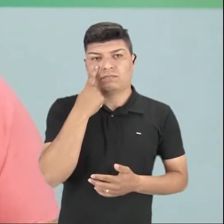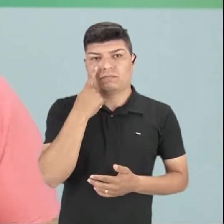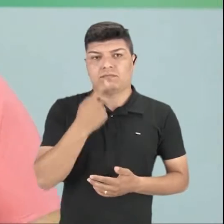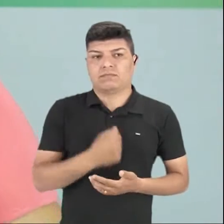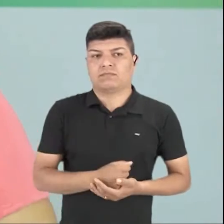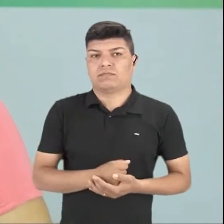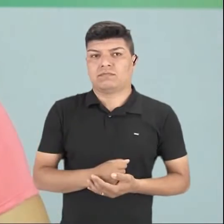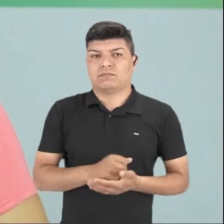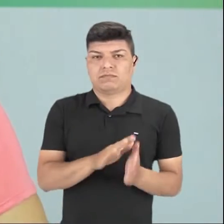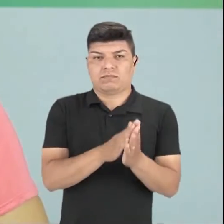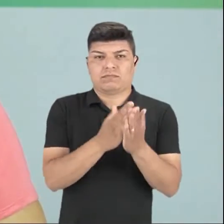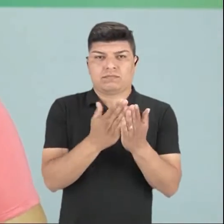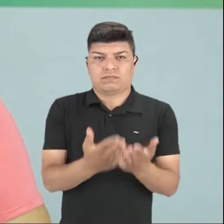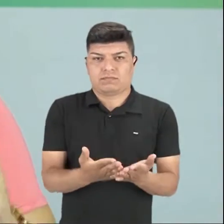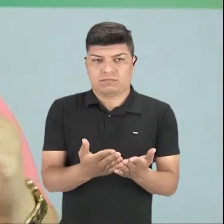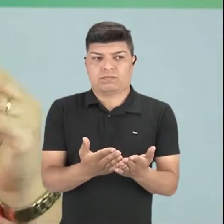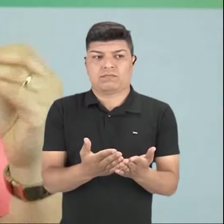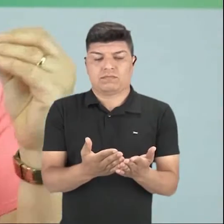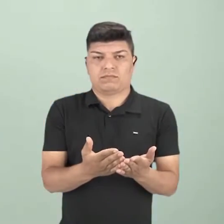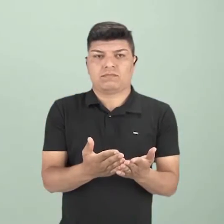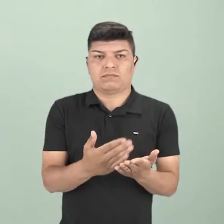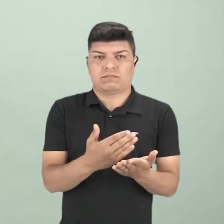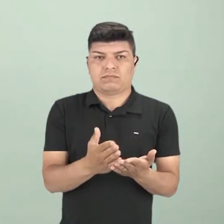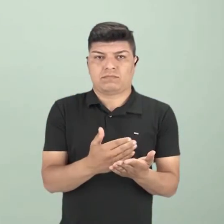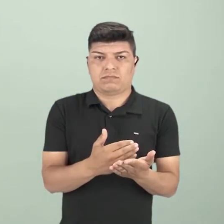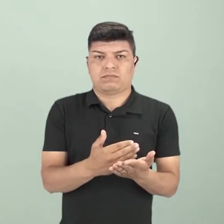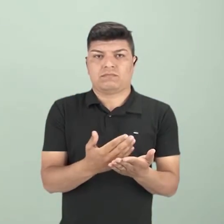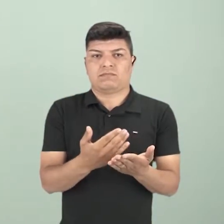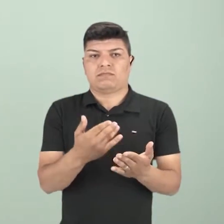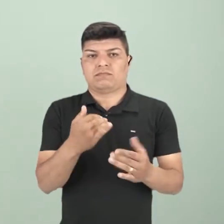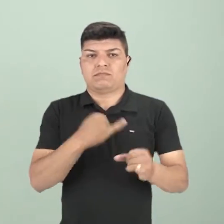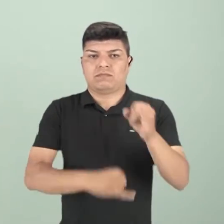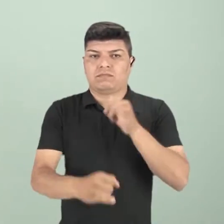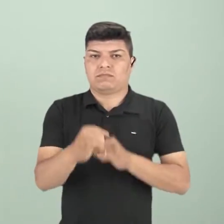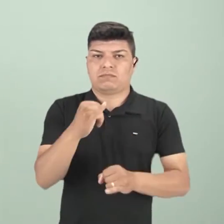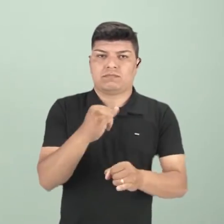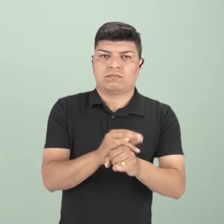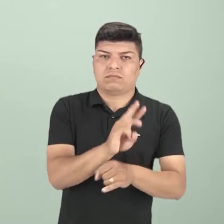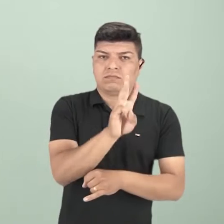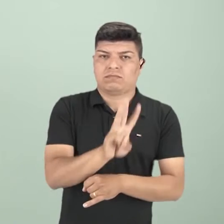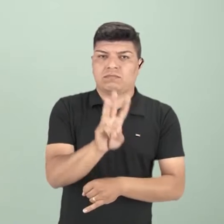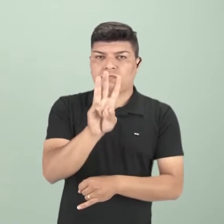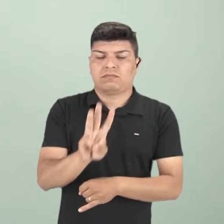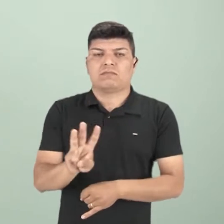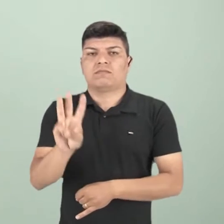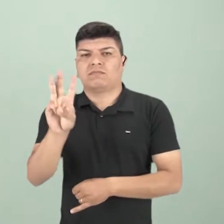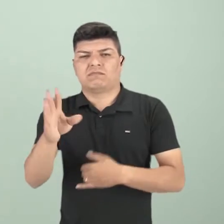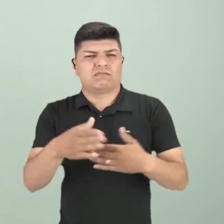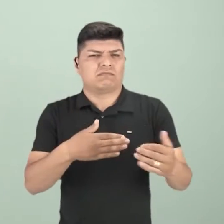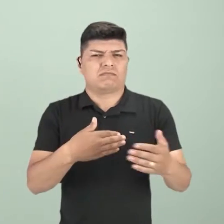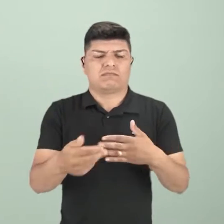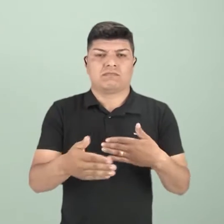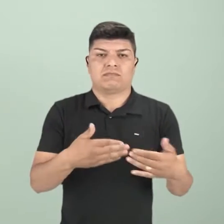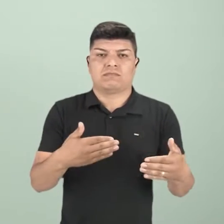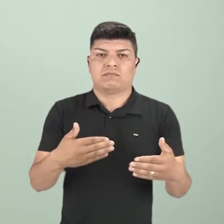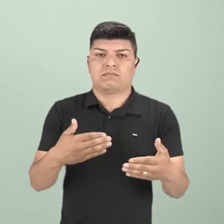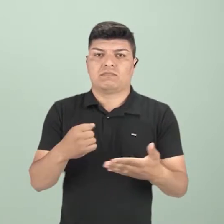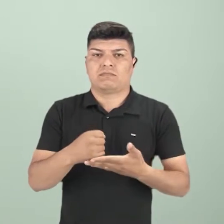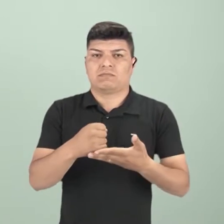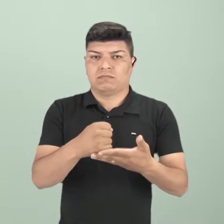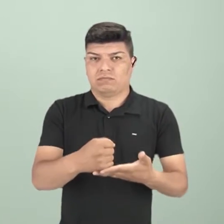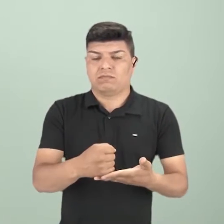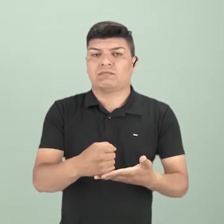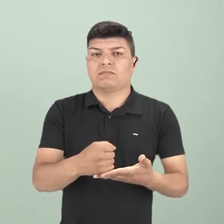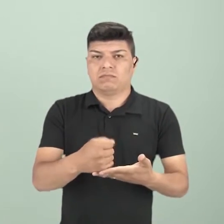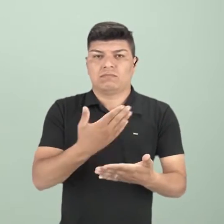aí, em seus livros didáticos, em sites, blogs, qualquer suporte